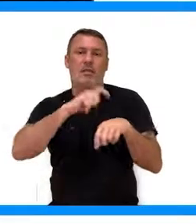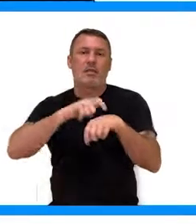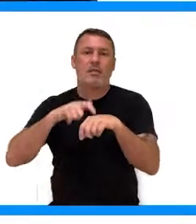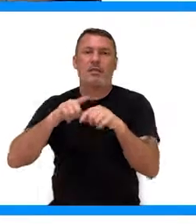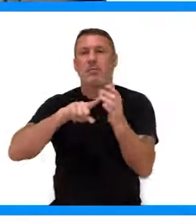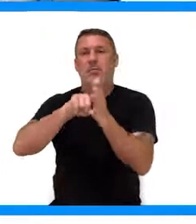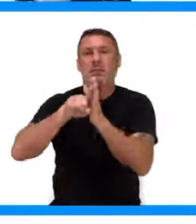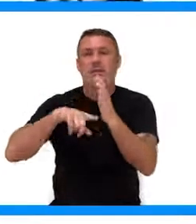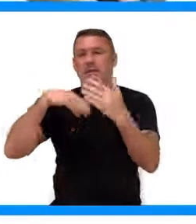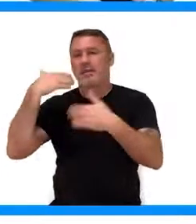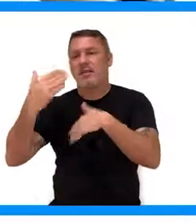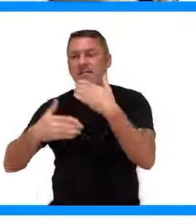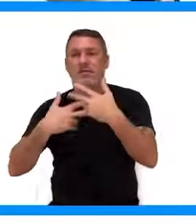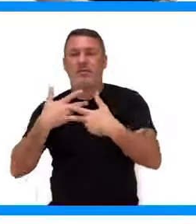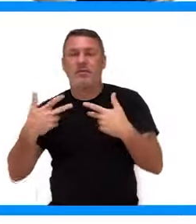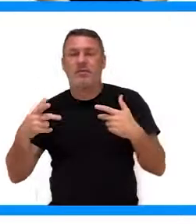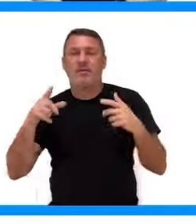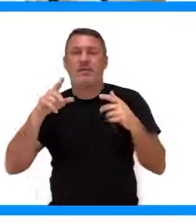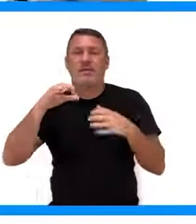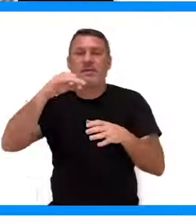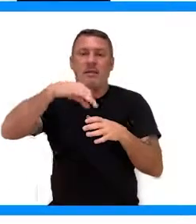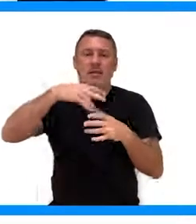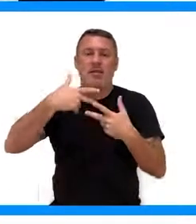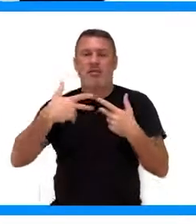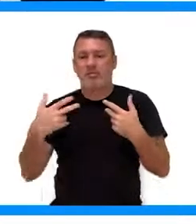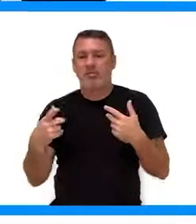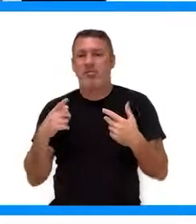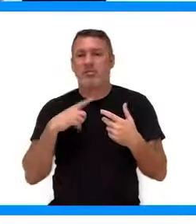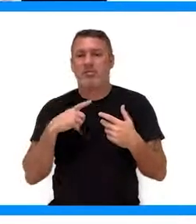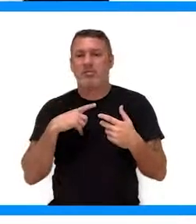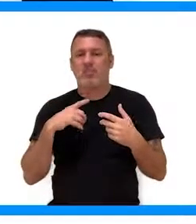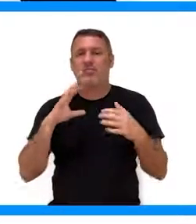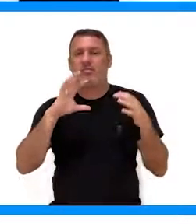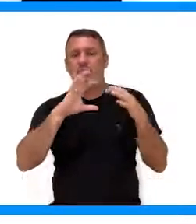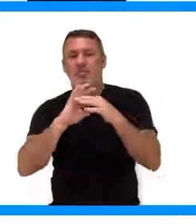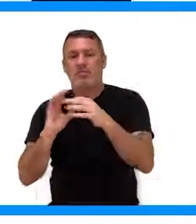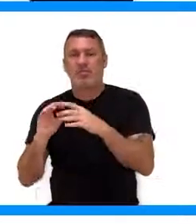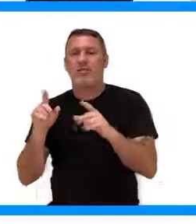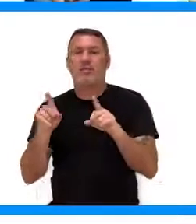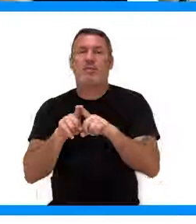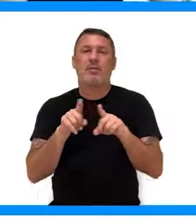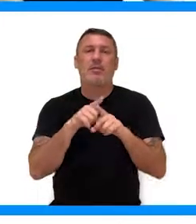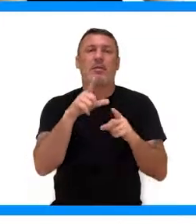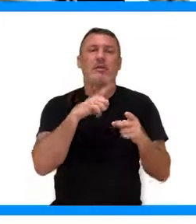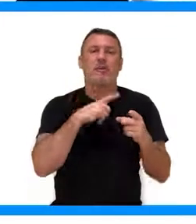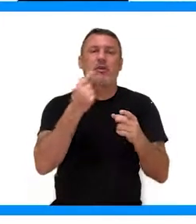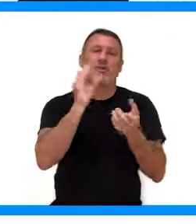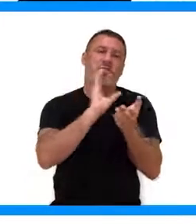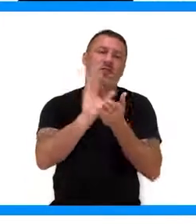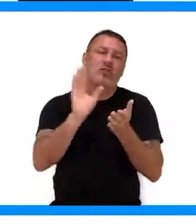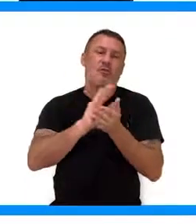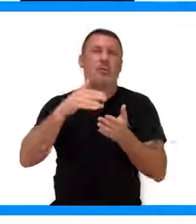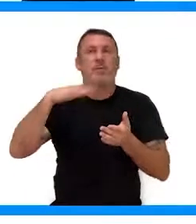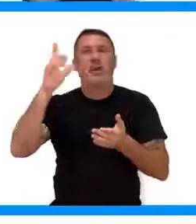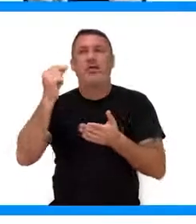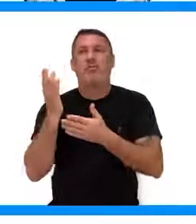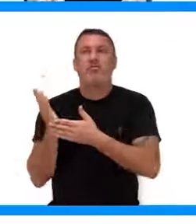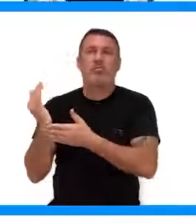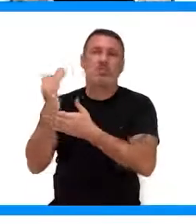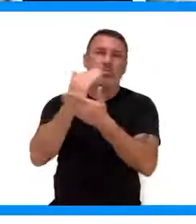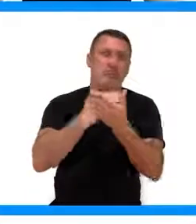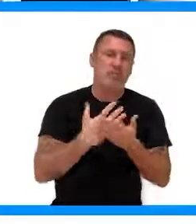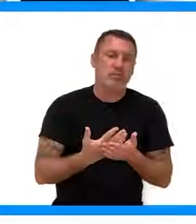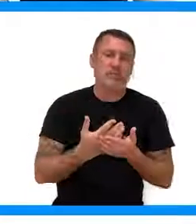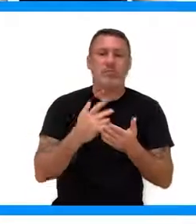centros internacionais de pesquisa, desenvolvimento de sementes transgênicas, aquelas que contam com subsídios governamentais de alto nível de investimento,